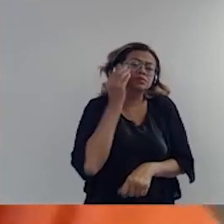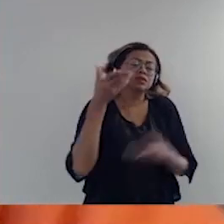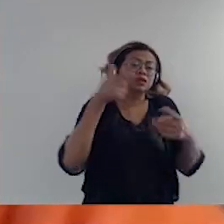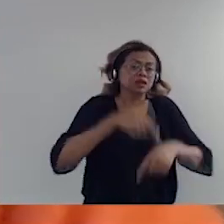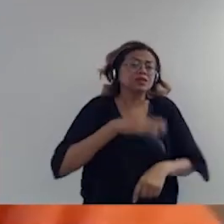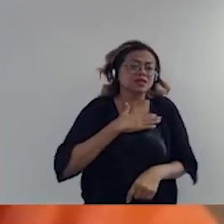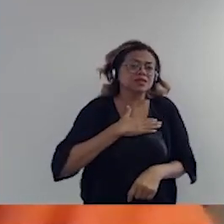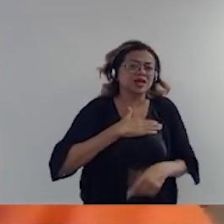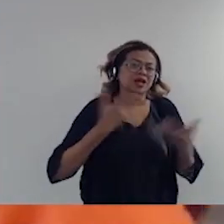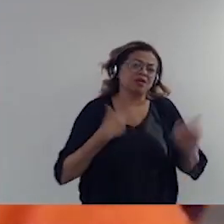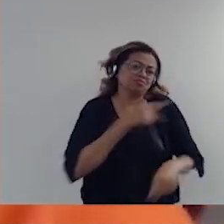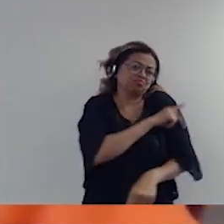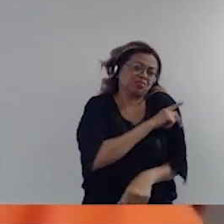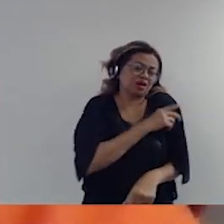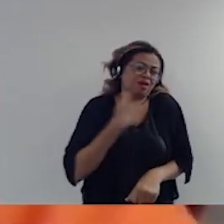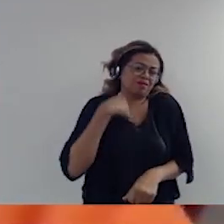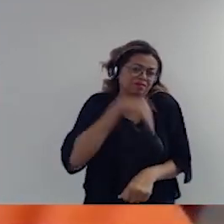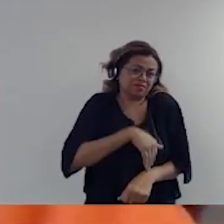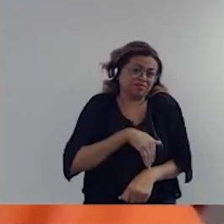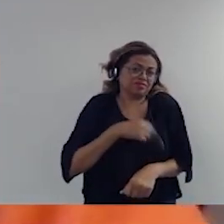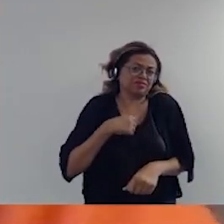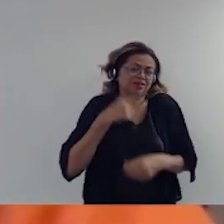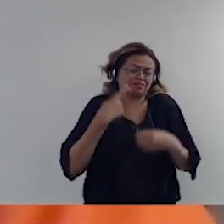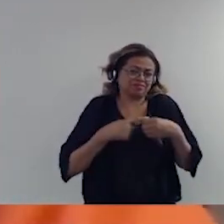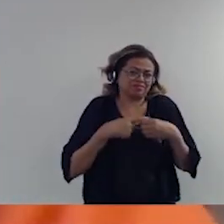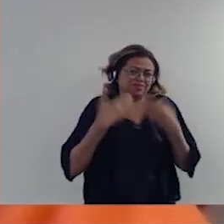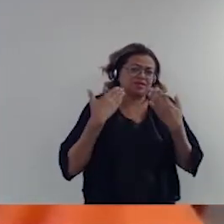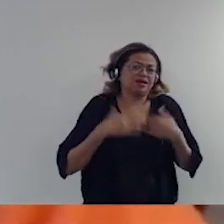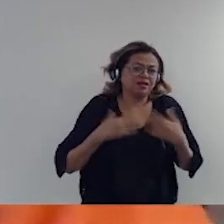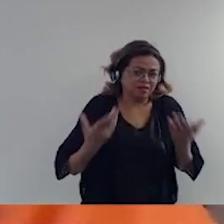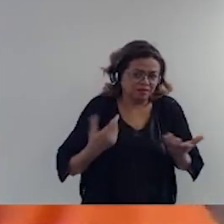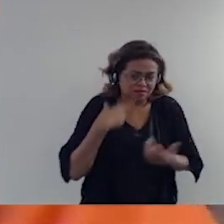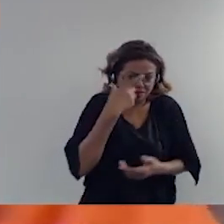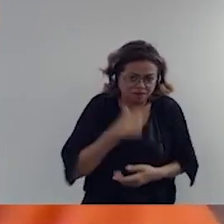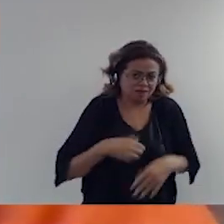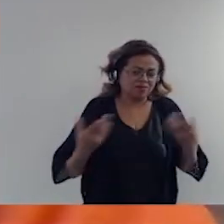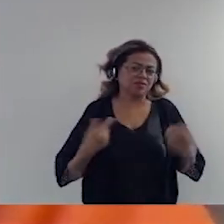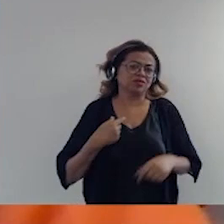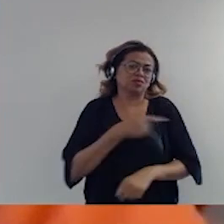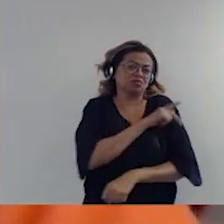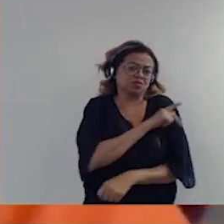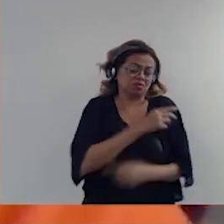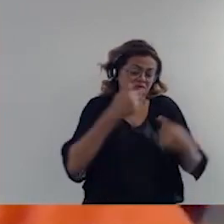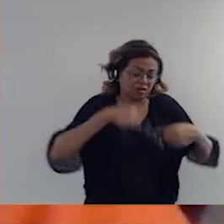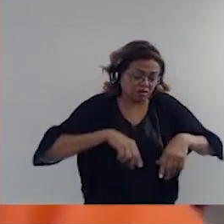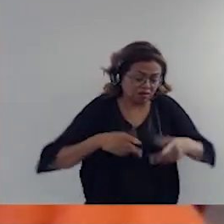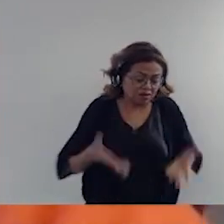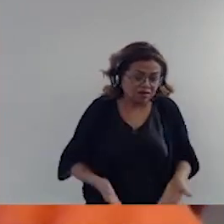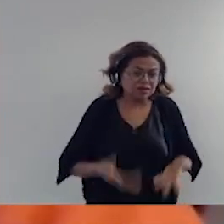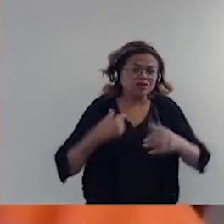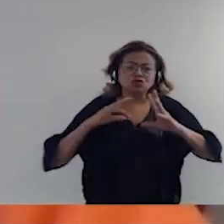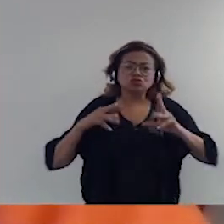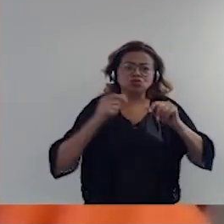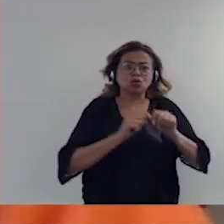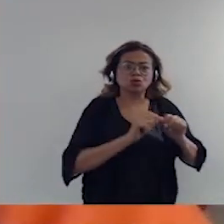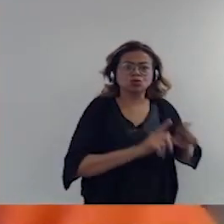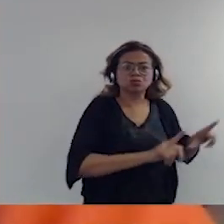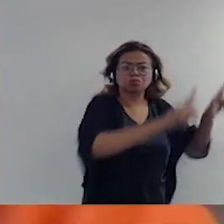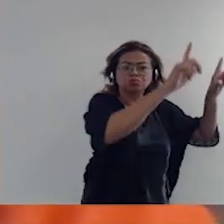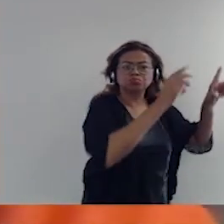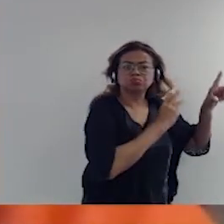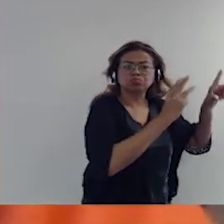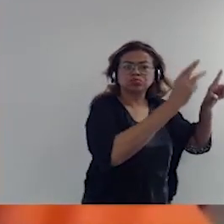que a gente tem aqui. Então, a gente tem aí, em todos os painéis do evento, são